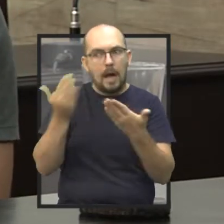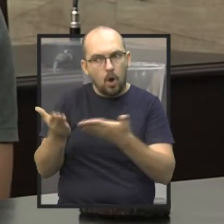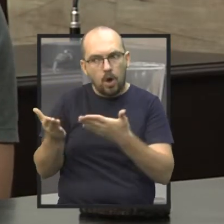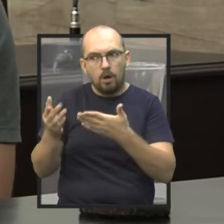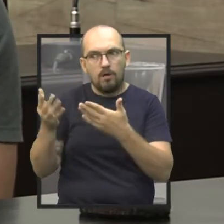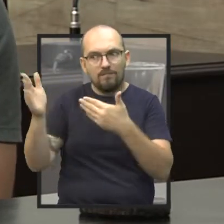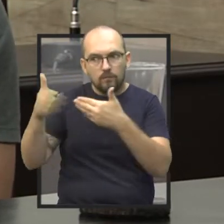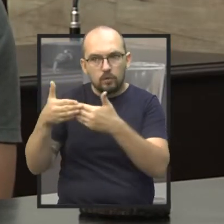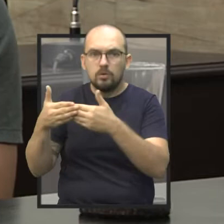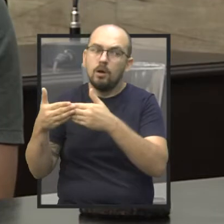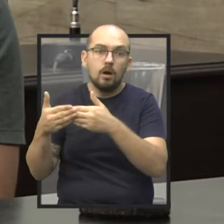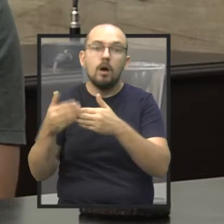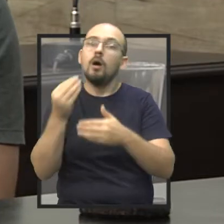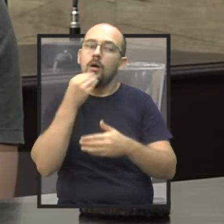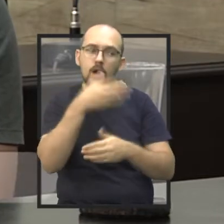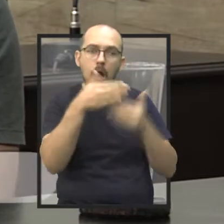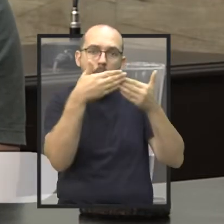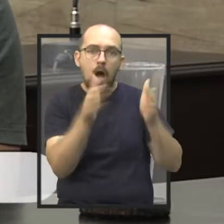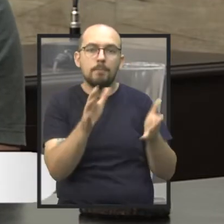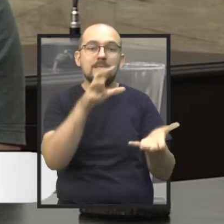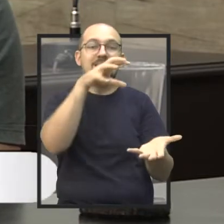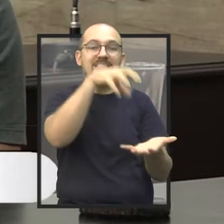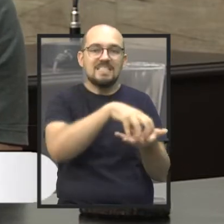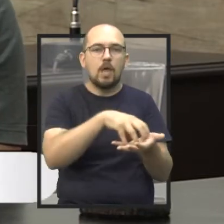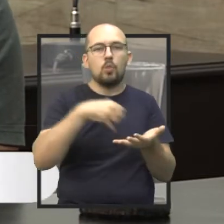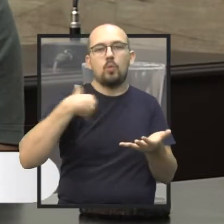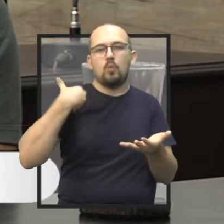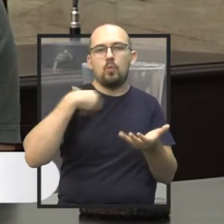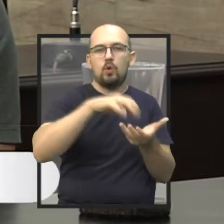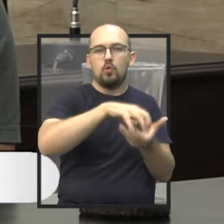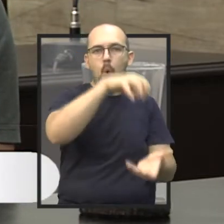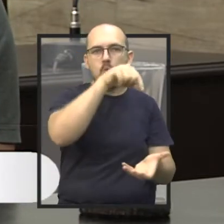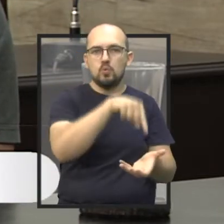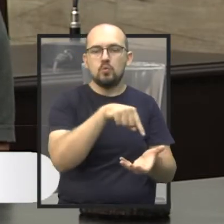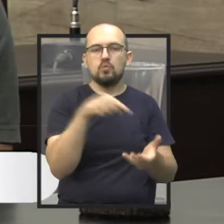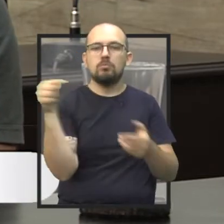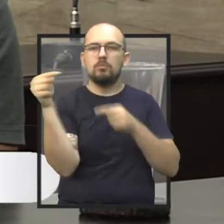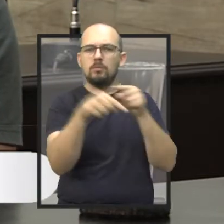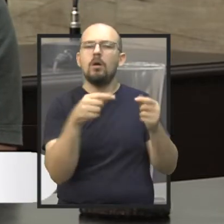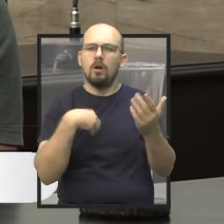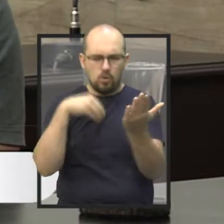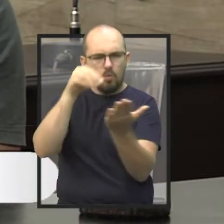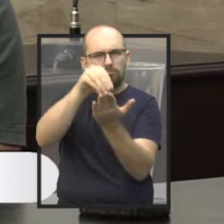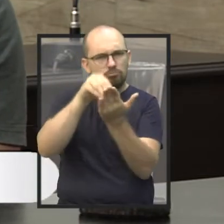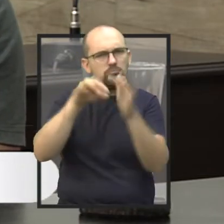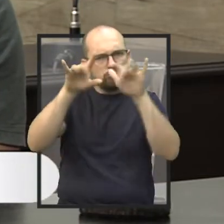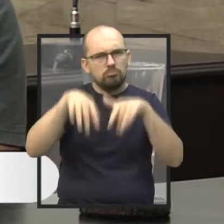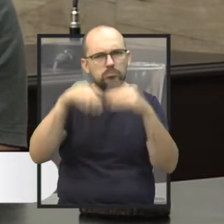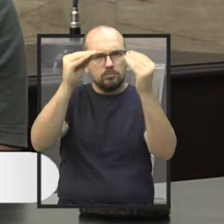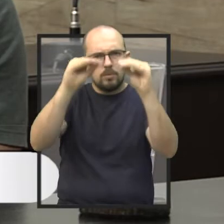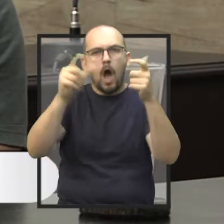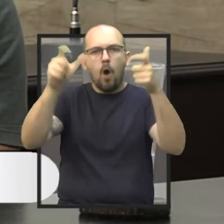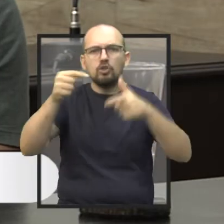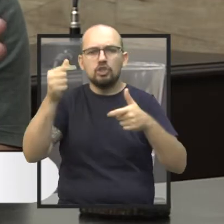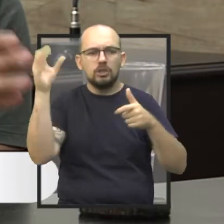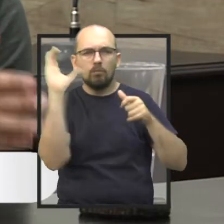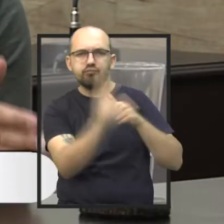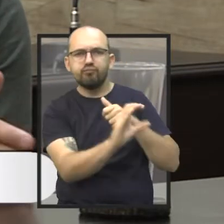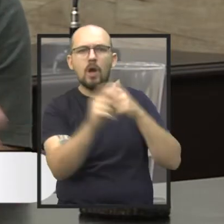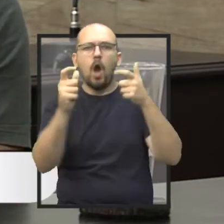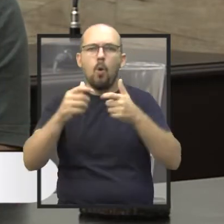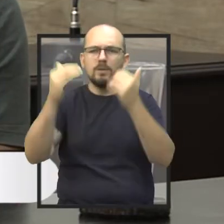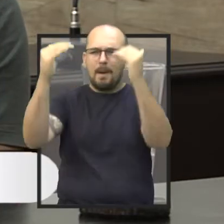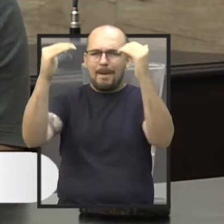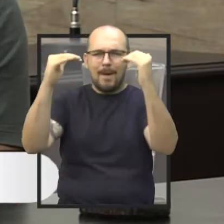criasse um centro do idoso. Foi o que eu fiz essa indicação. E coloquei ainda da onde viriam os recursos. Então estava pronto da onde viriam